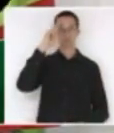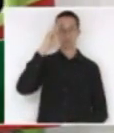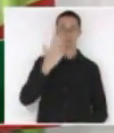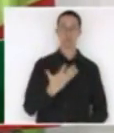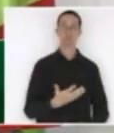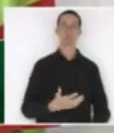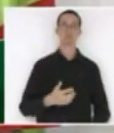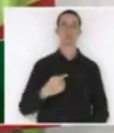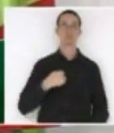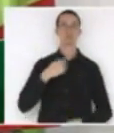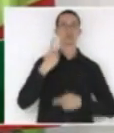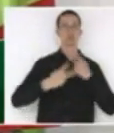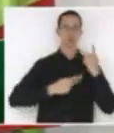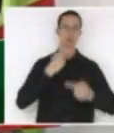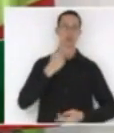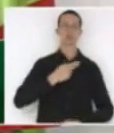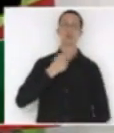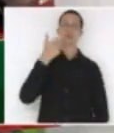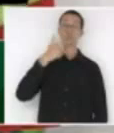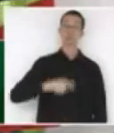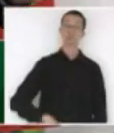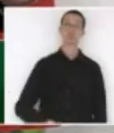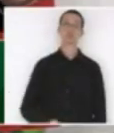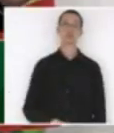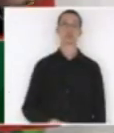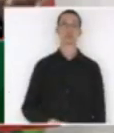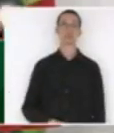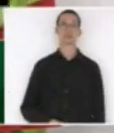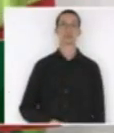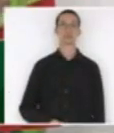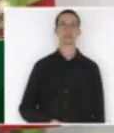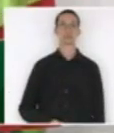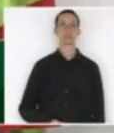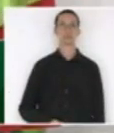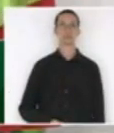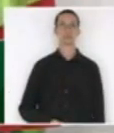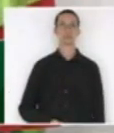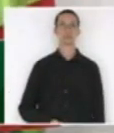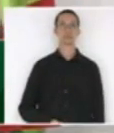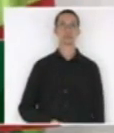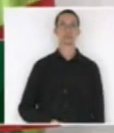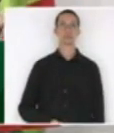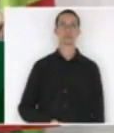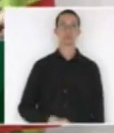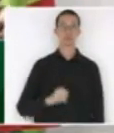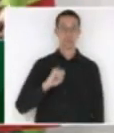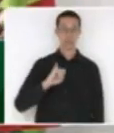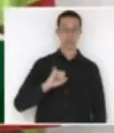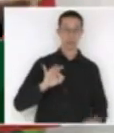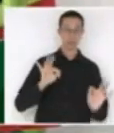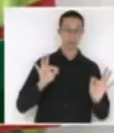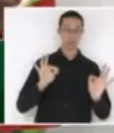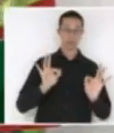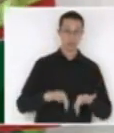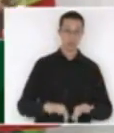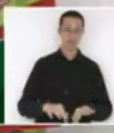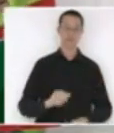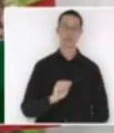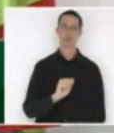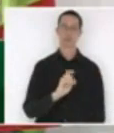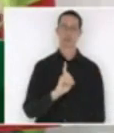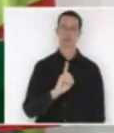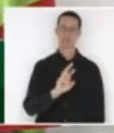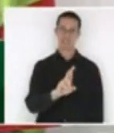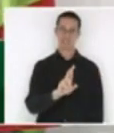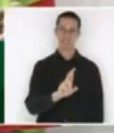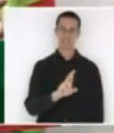volto a reafirmar, presidente, se nós acabarmos, tiver a extinção das ADRs que gastam mais de